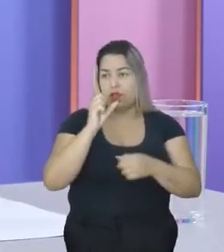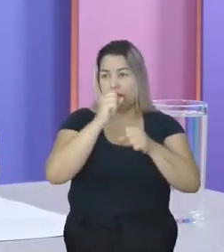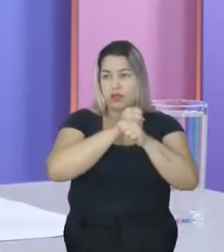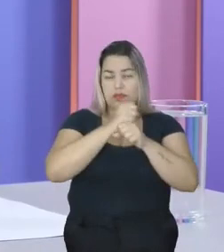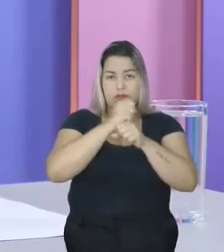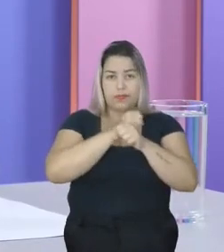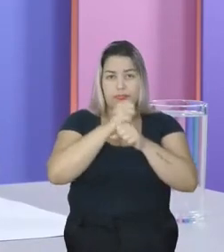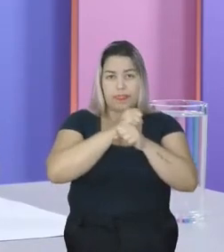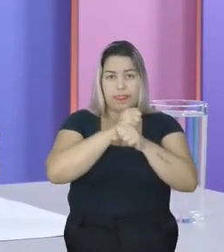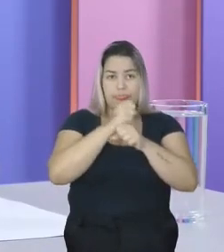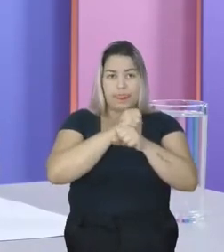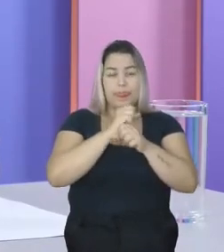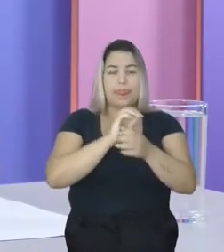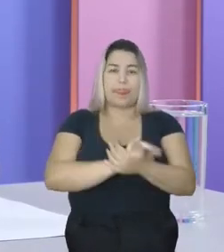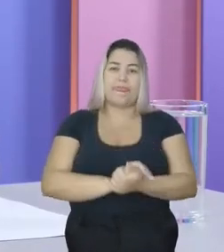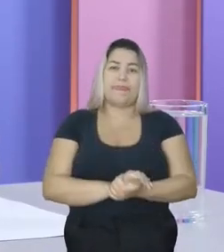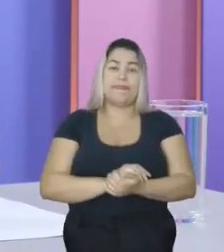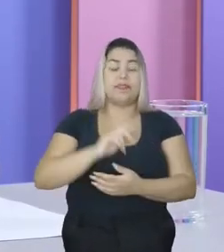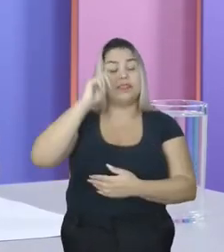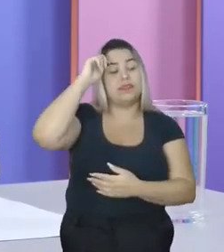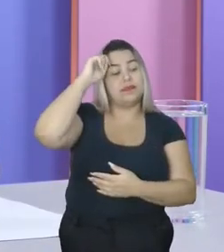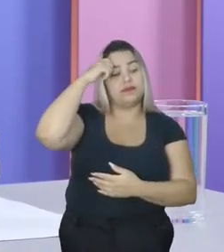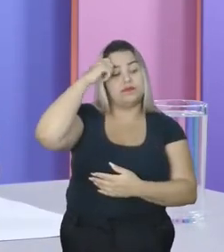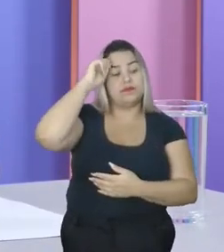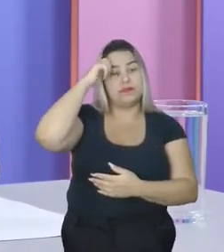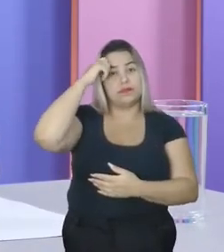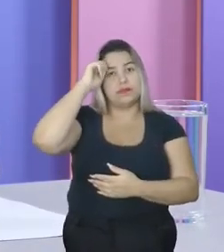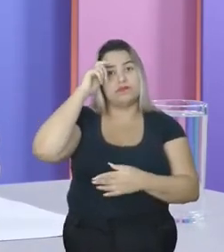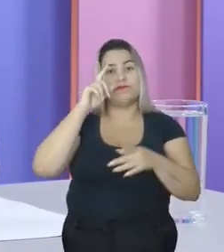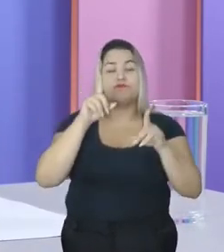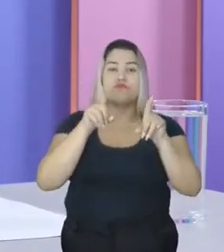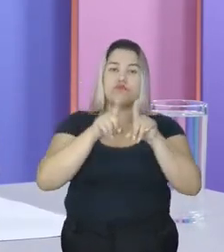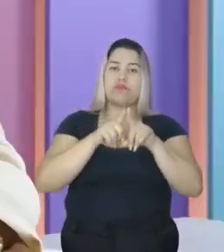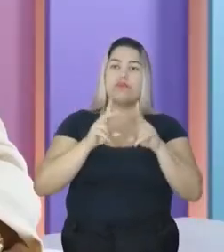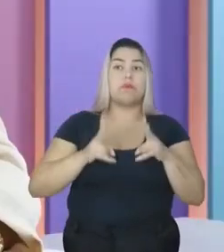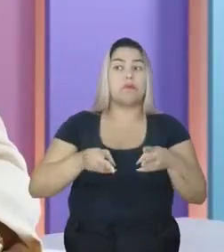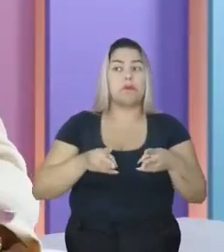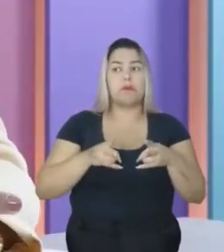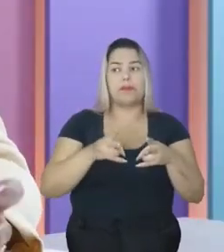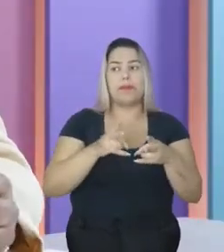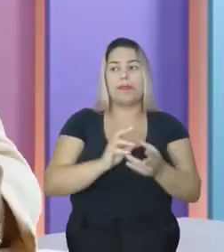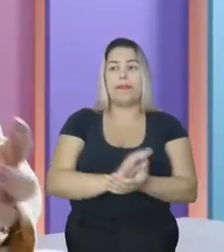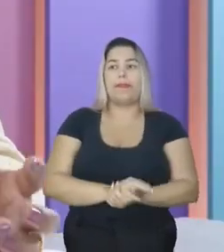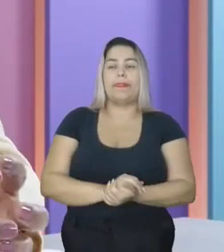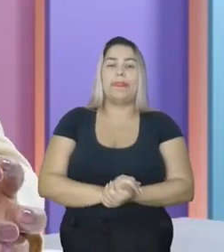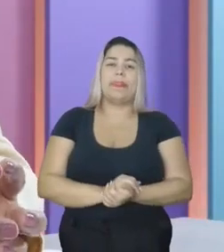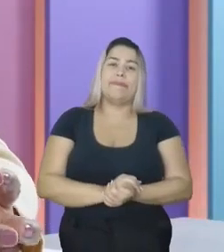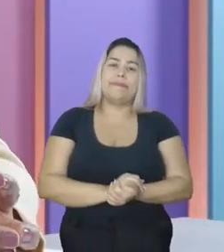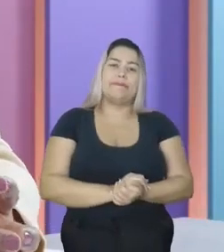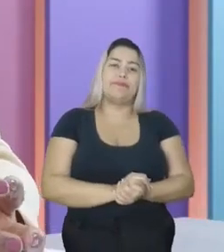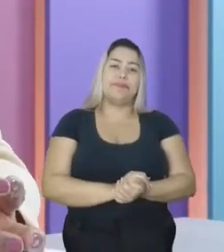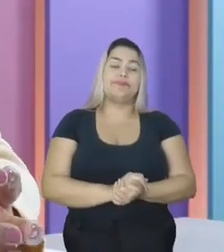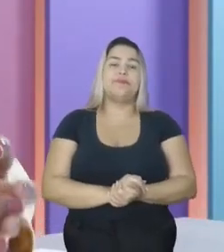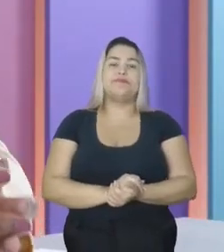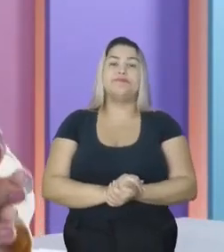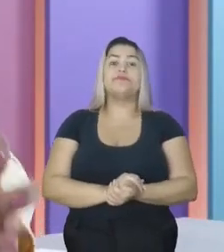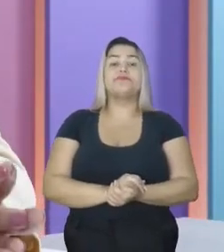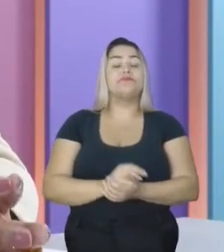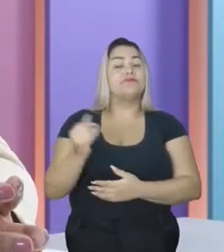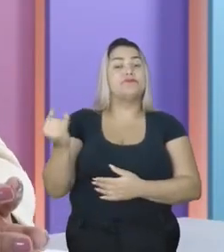desse tráfico negreiro incessante. Tá? Coloco isso porque